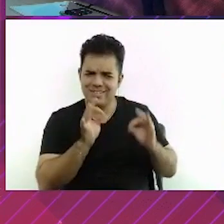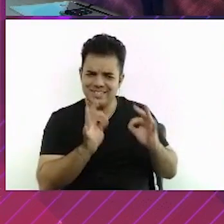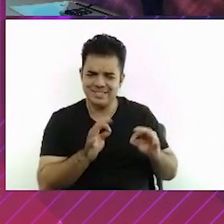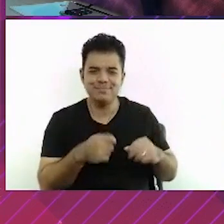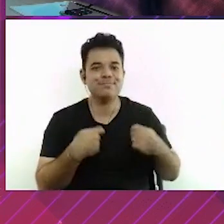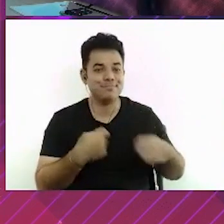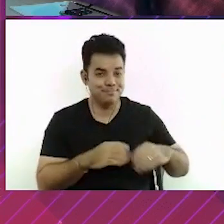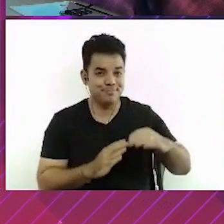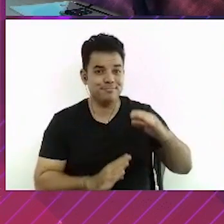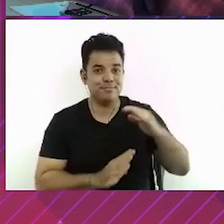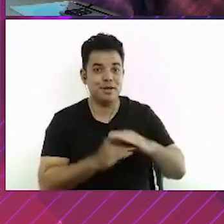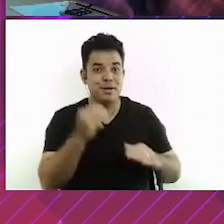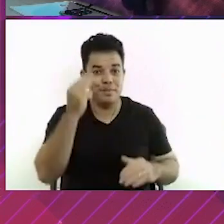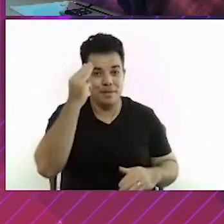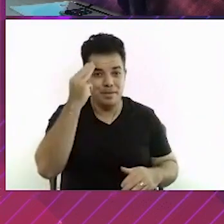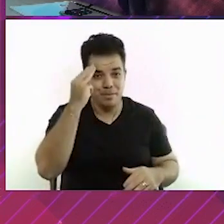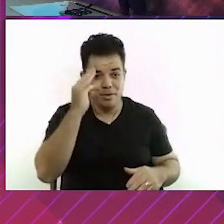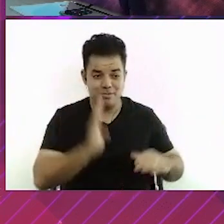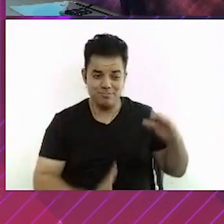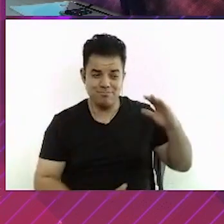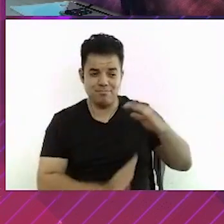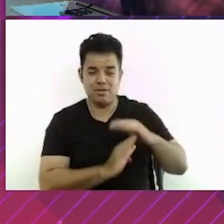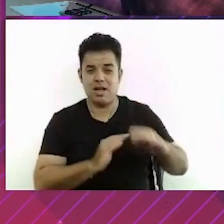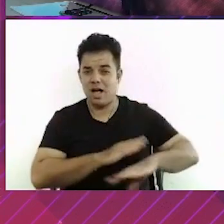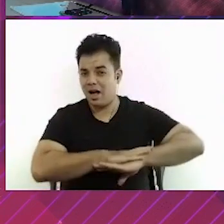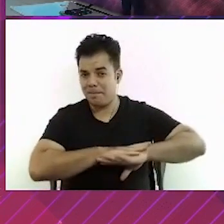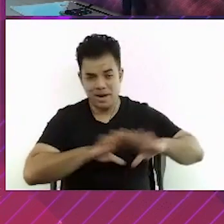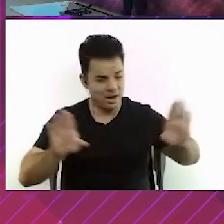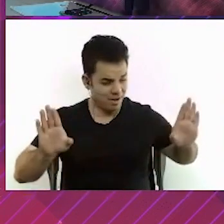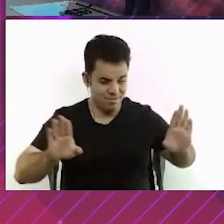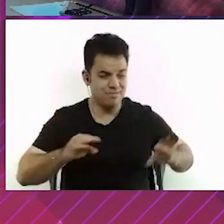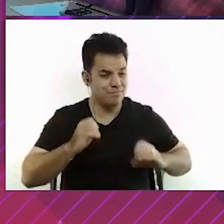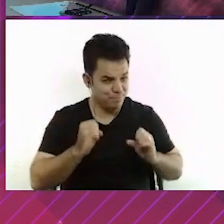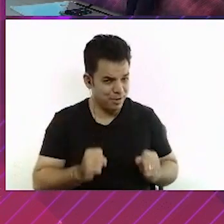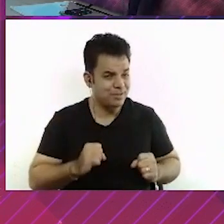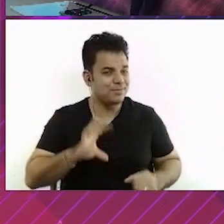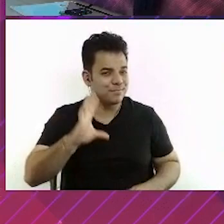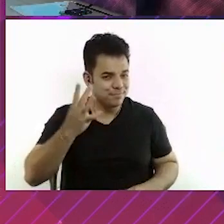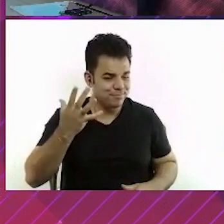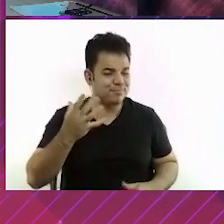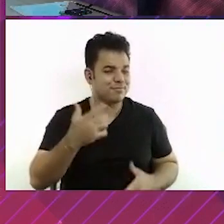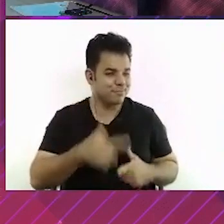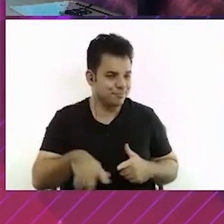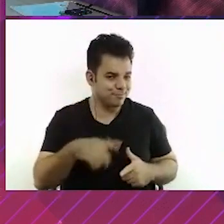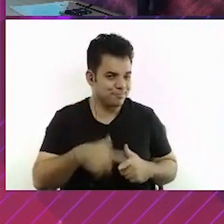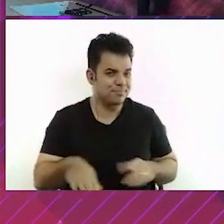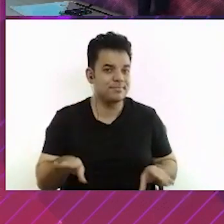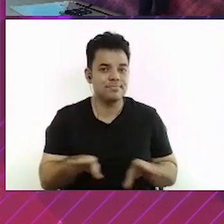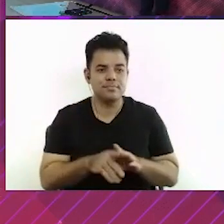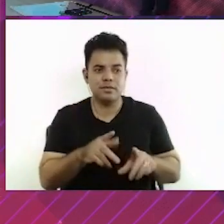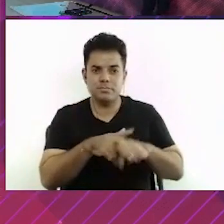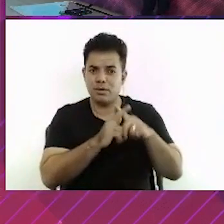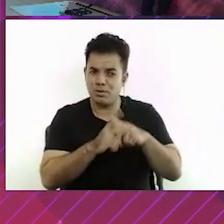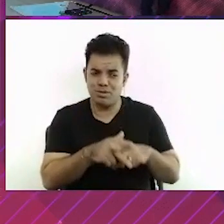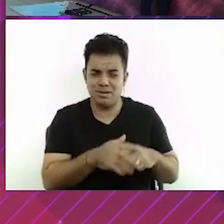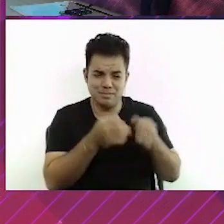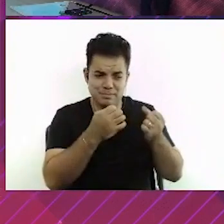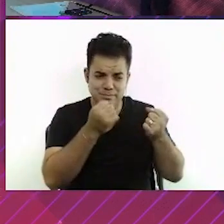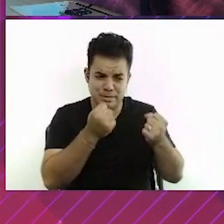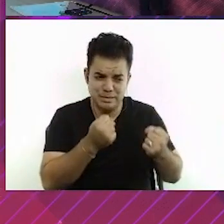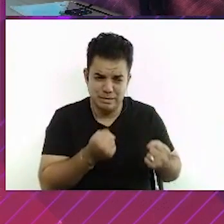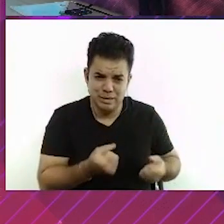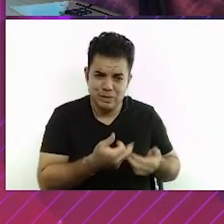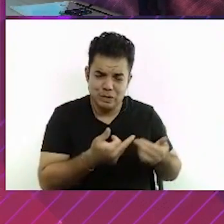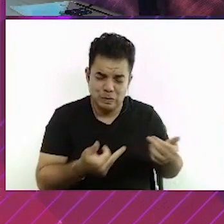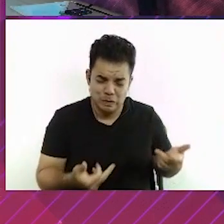pode acabar. Não importa para o Rapid, ele vai entregar. Pode acontecer também. O teu microserviço fica sobrecarregado. Tem tanta coisa para processar